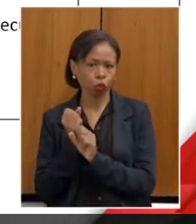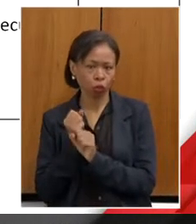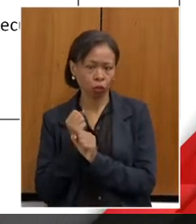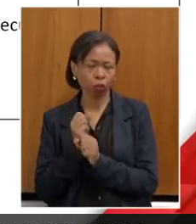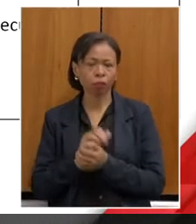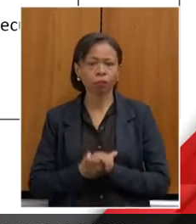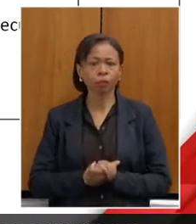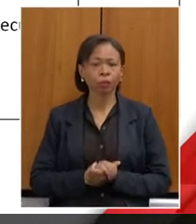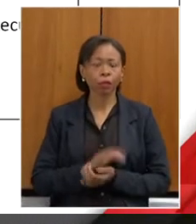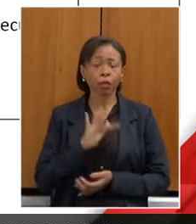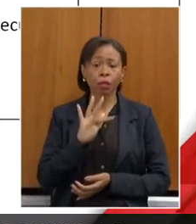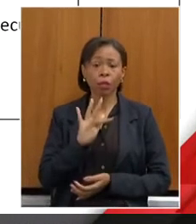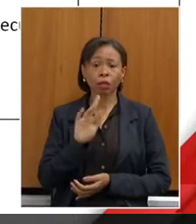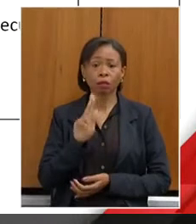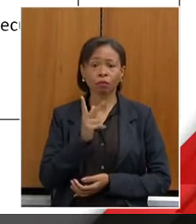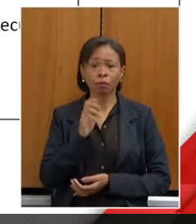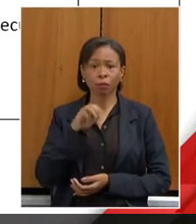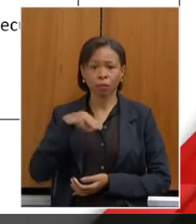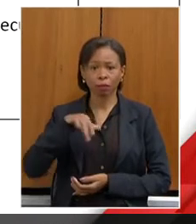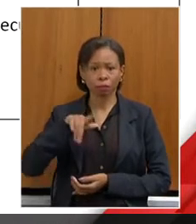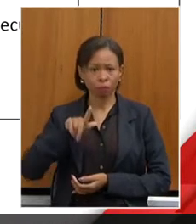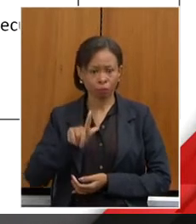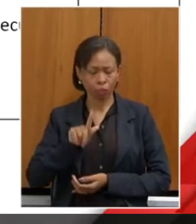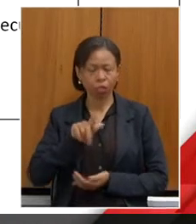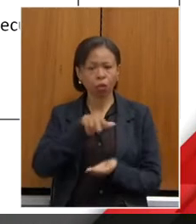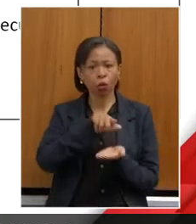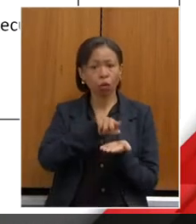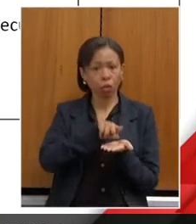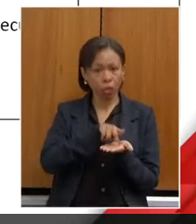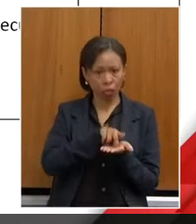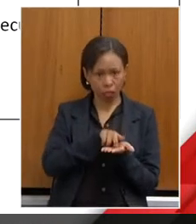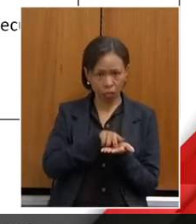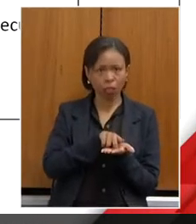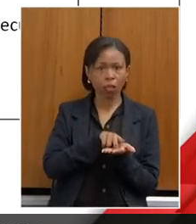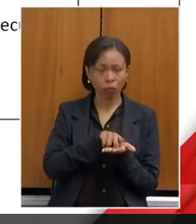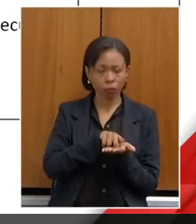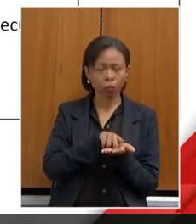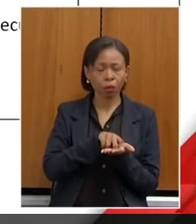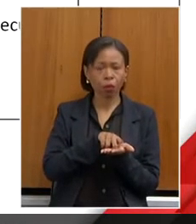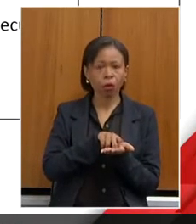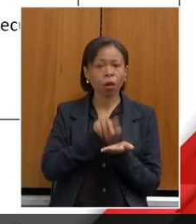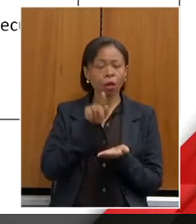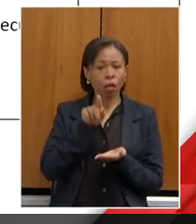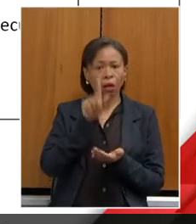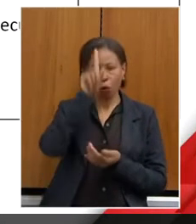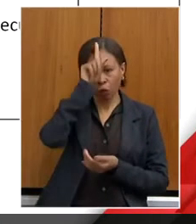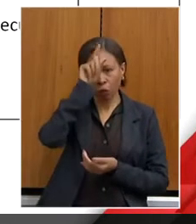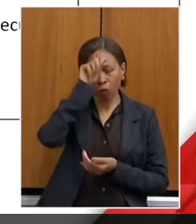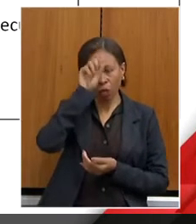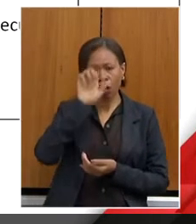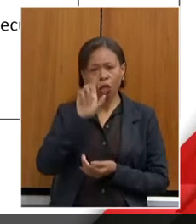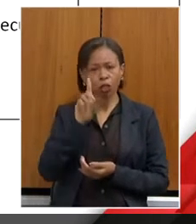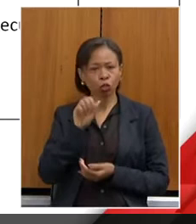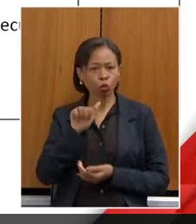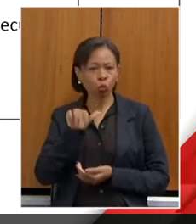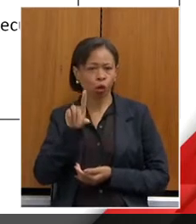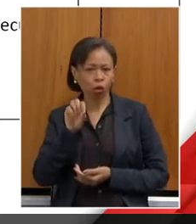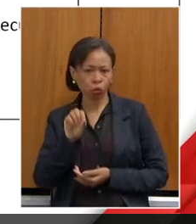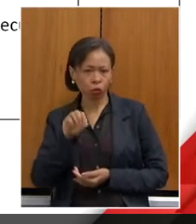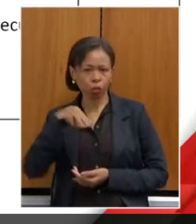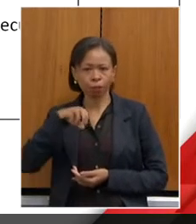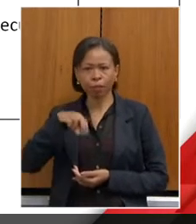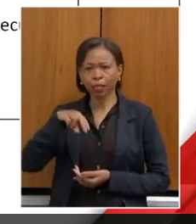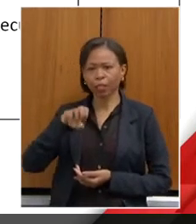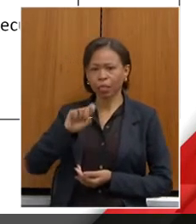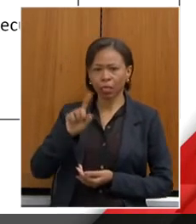Leitos da FEMIC. Então, lembrando que o Eduardo de Menezes foi o primeiro hospital 100% dedicado ao COVID. Foi feita uma obra importante no